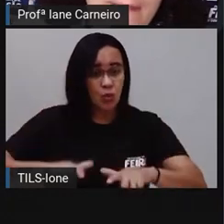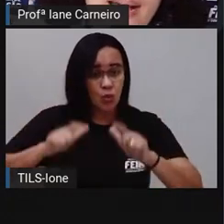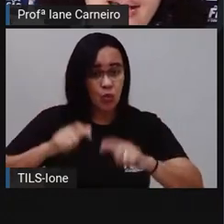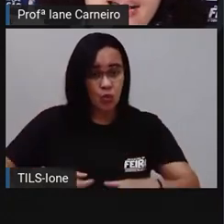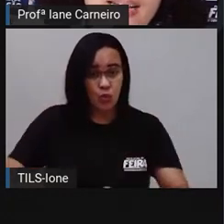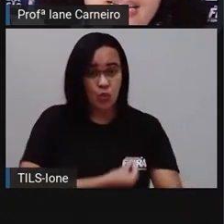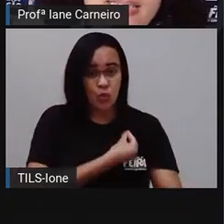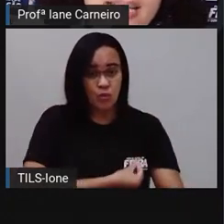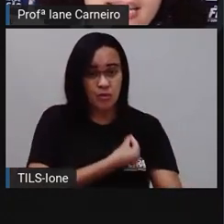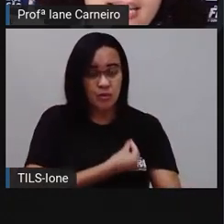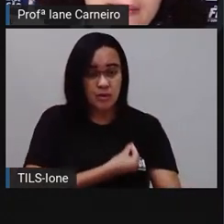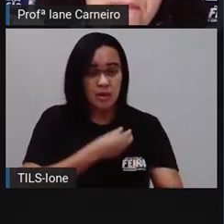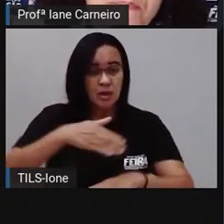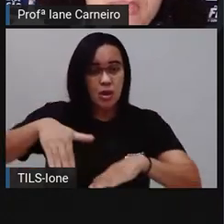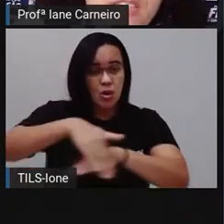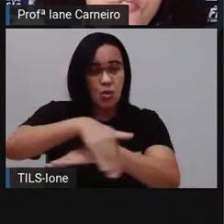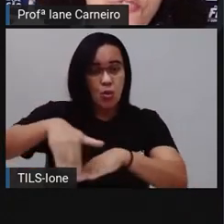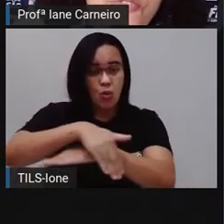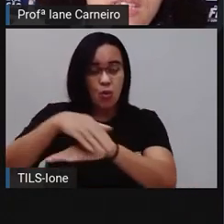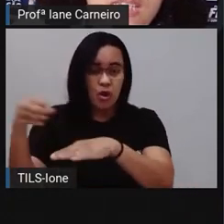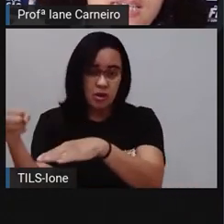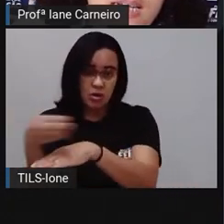a barraca dela